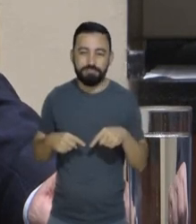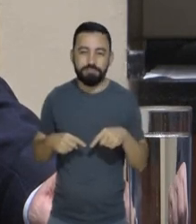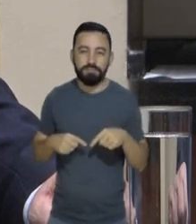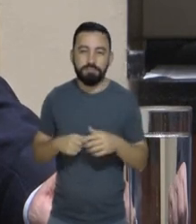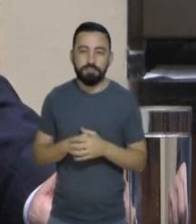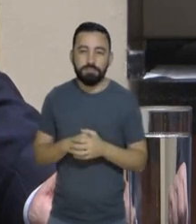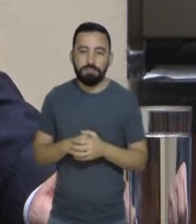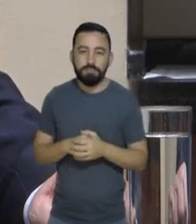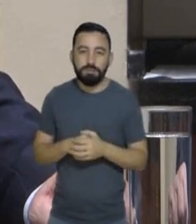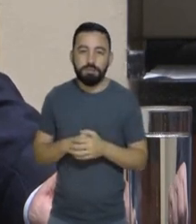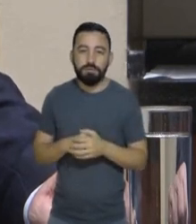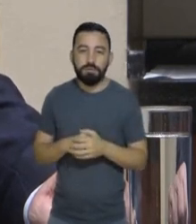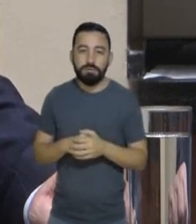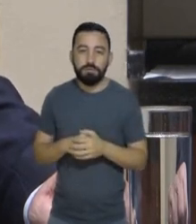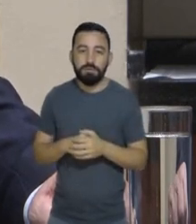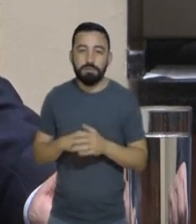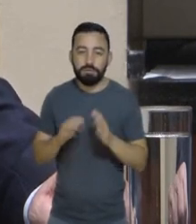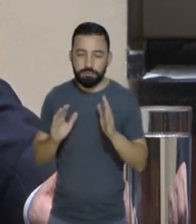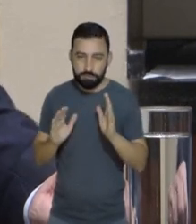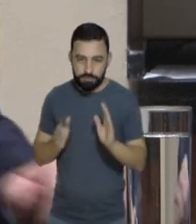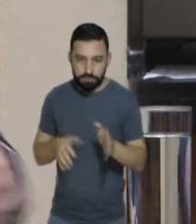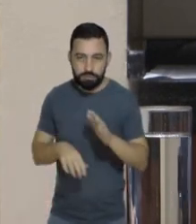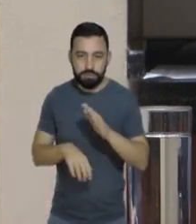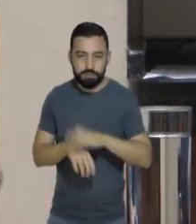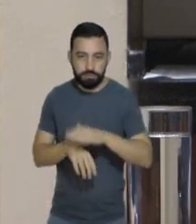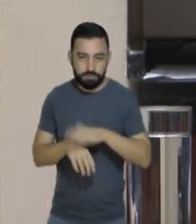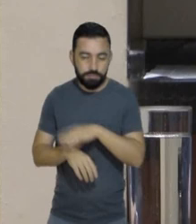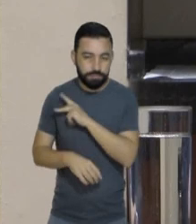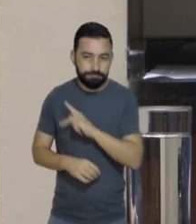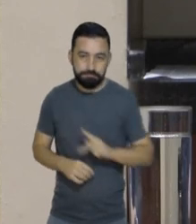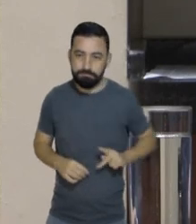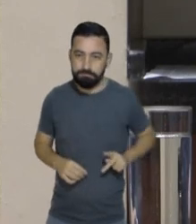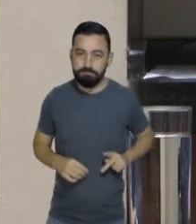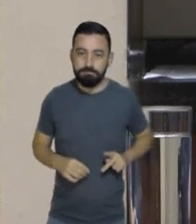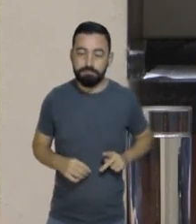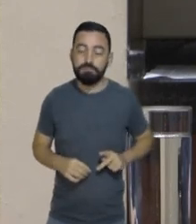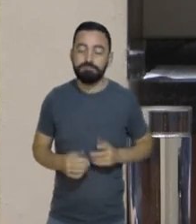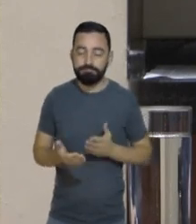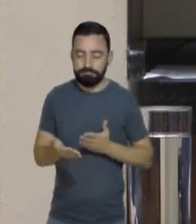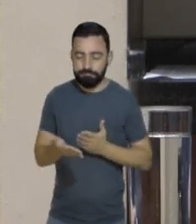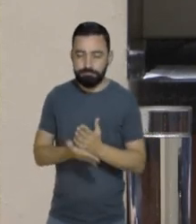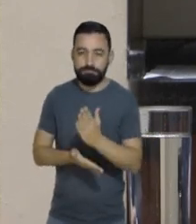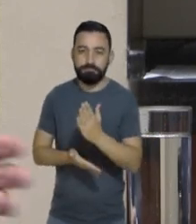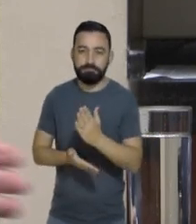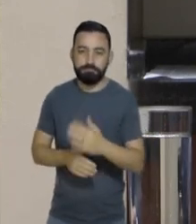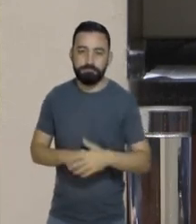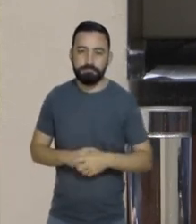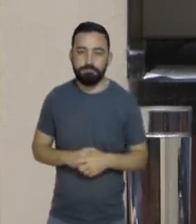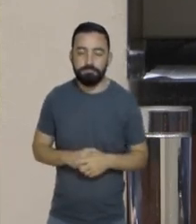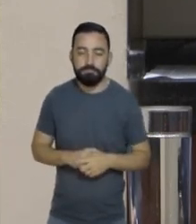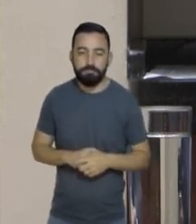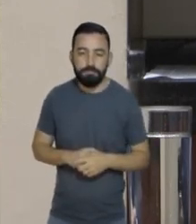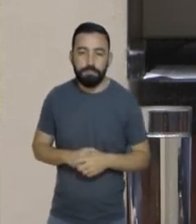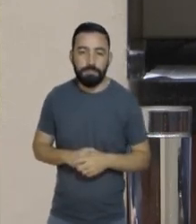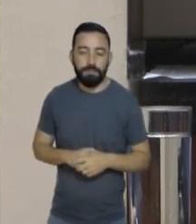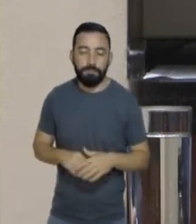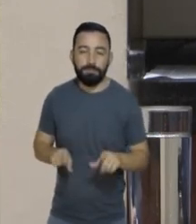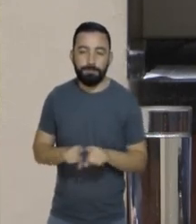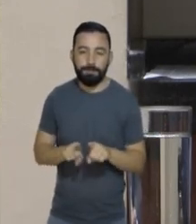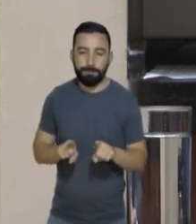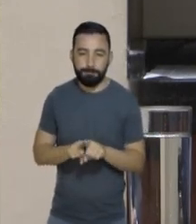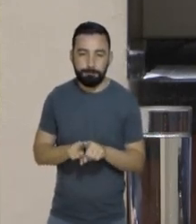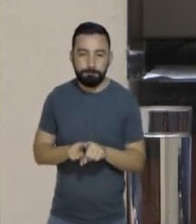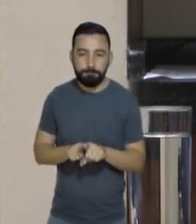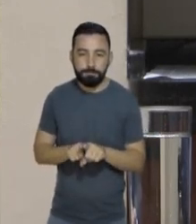sob a incumbência dessa presidência, nós a damos por aprovada. E, da mesma forma,